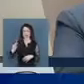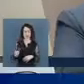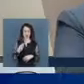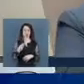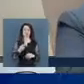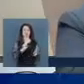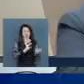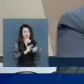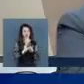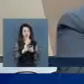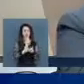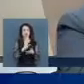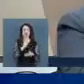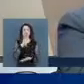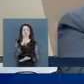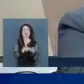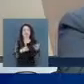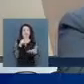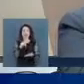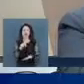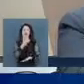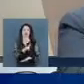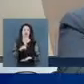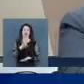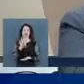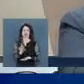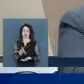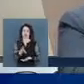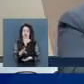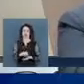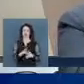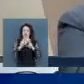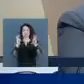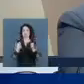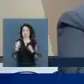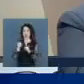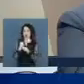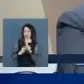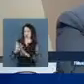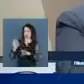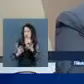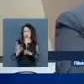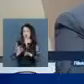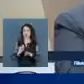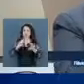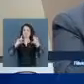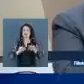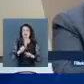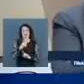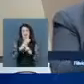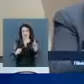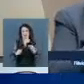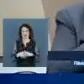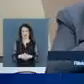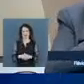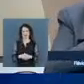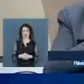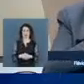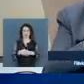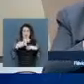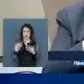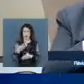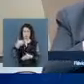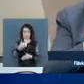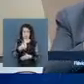repassados, somente metade foi utilizado. No caso de construção, menos da metade. Então, o primeiro ponto que